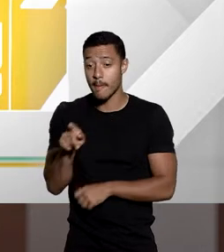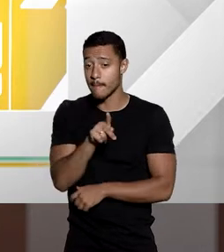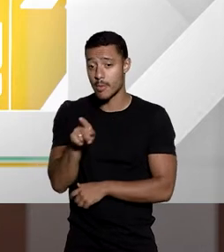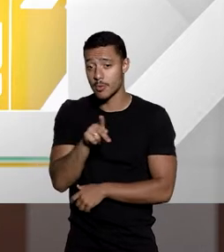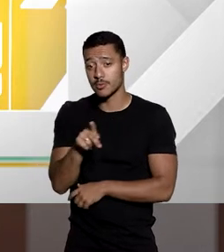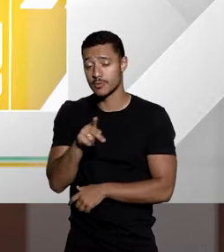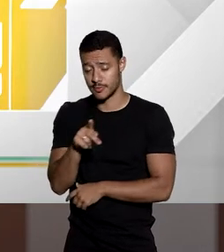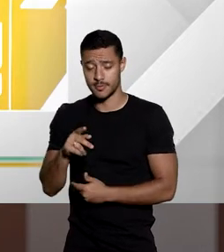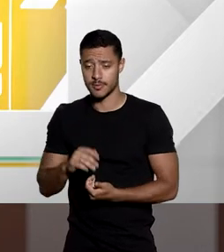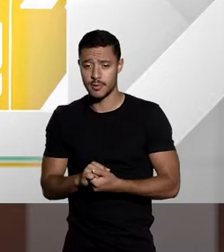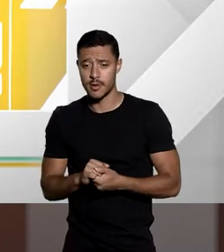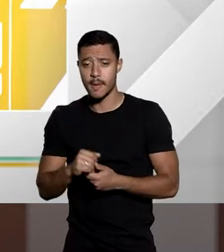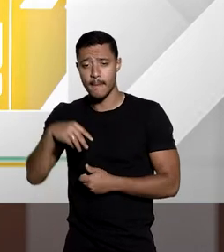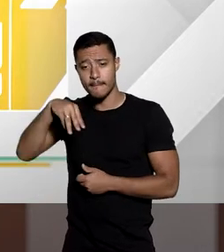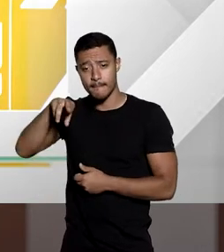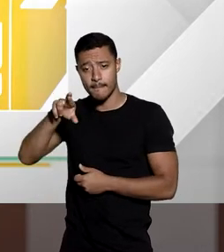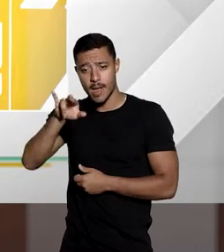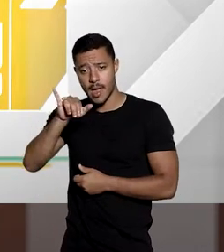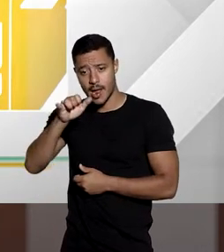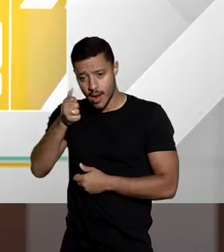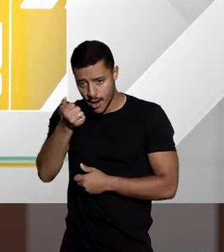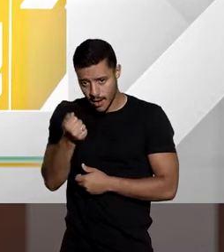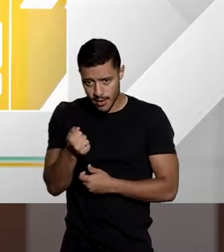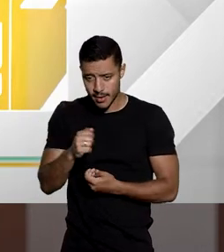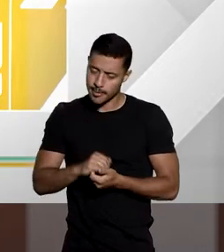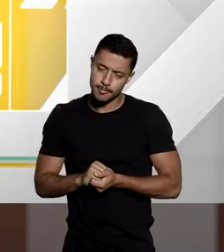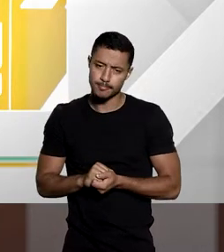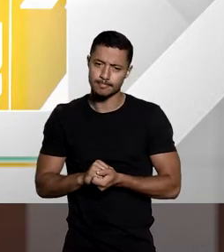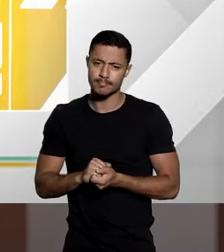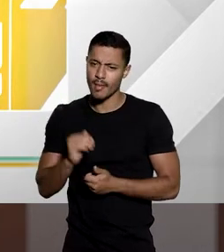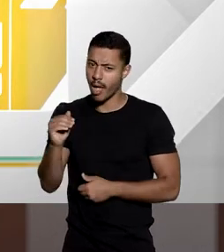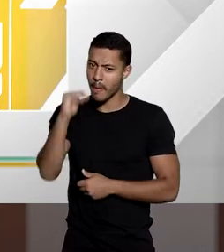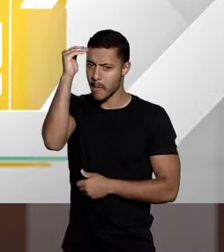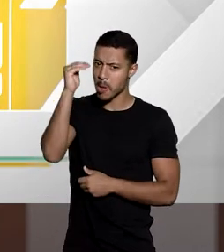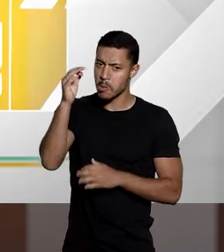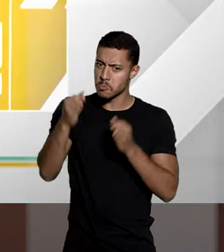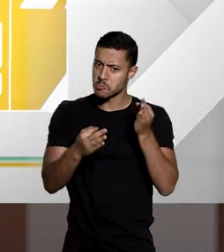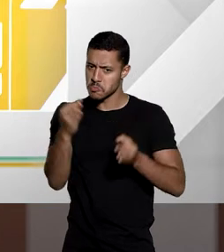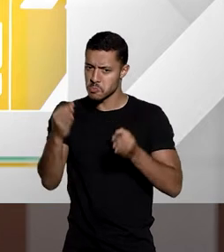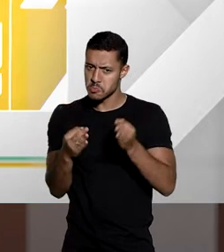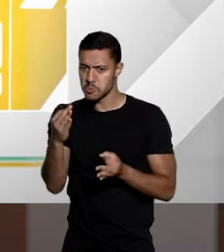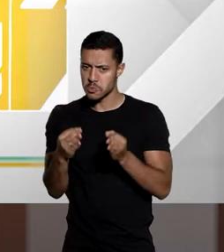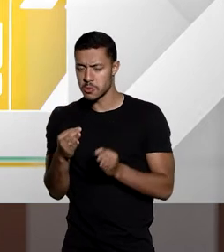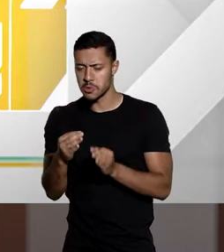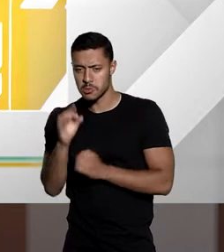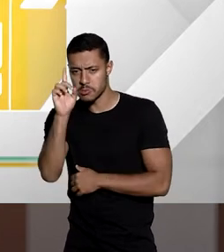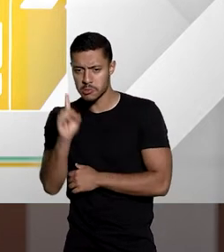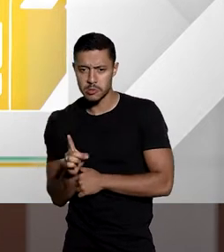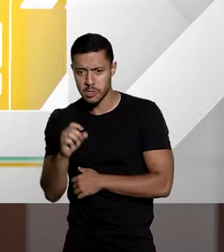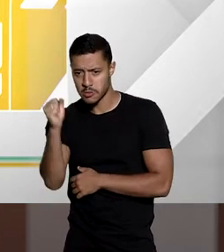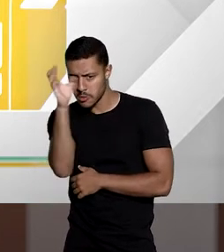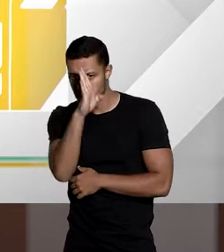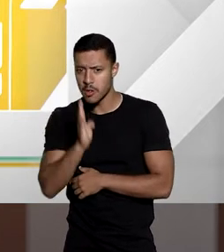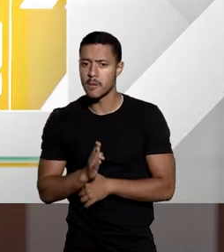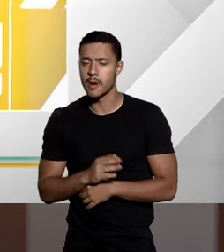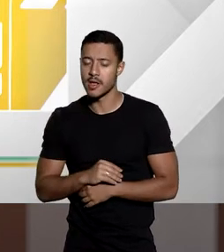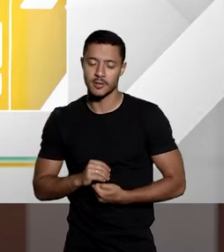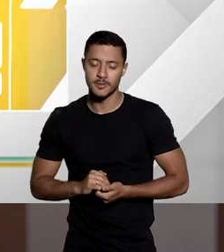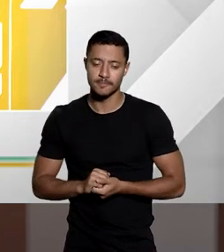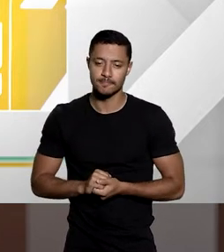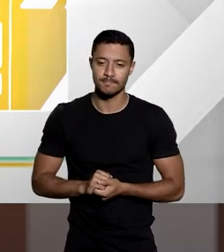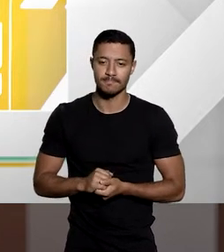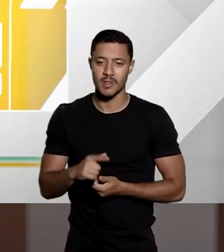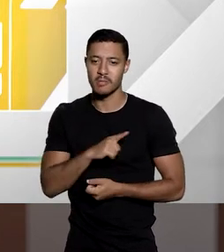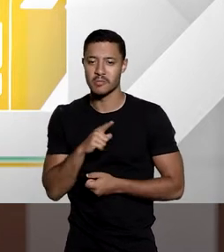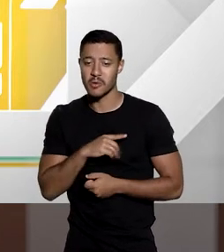professora titular Maria Silvia Zanella de Pietro, a maior jurista do direito administrativo do Brasil, sem qualquer exagero. Então,